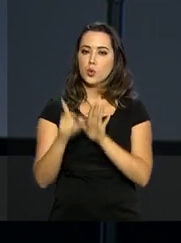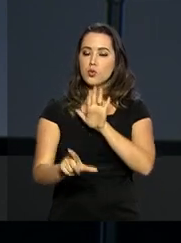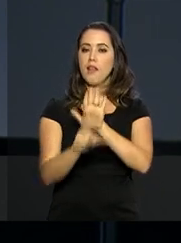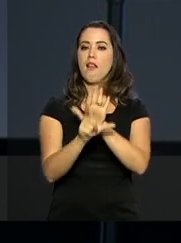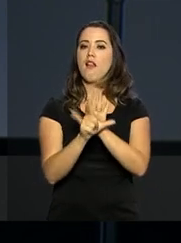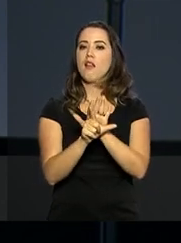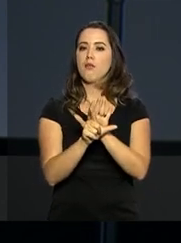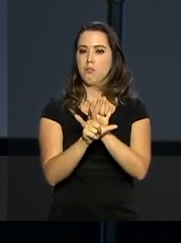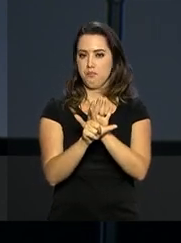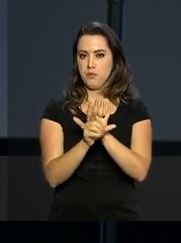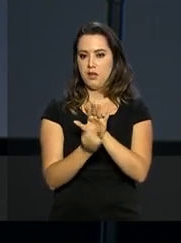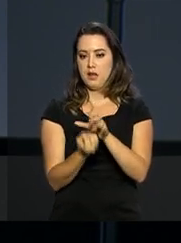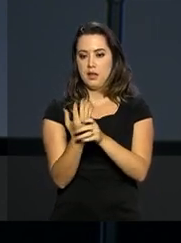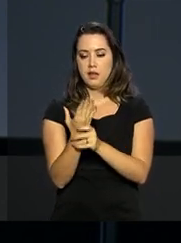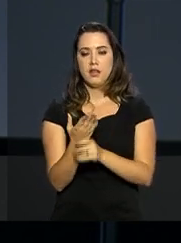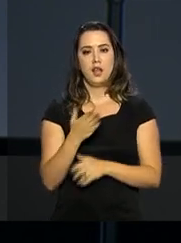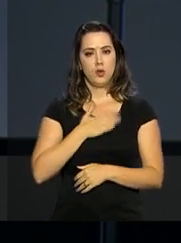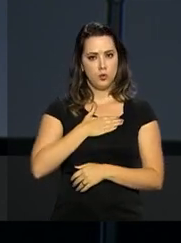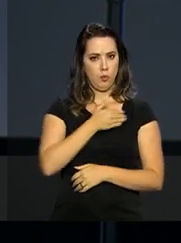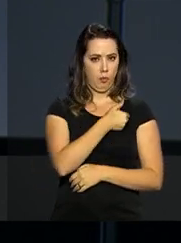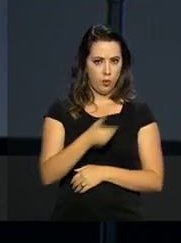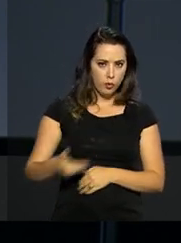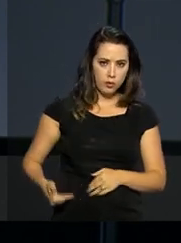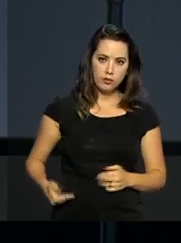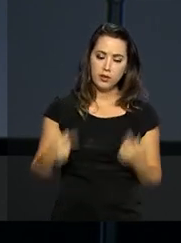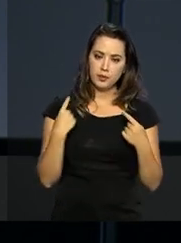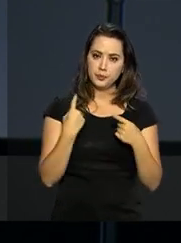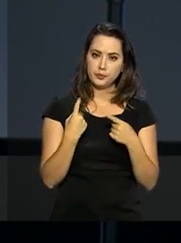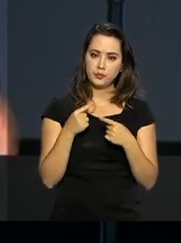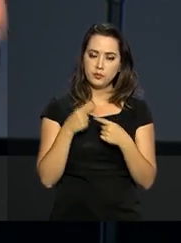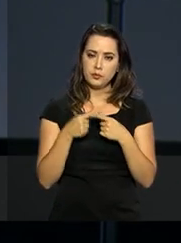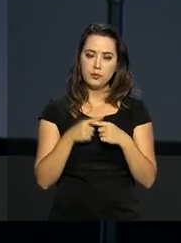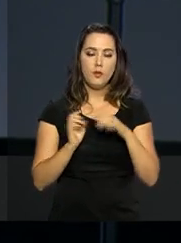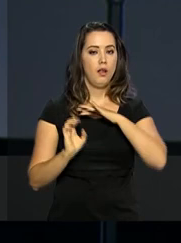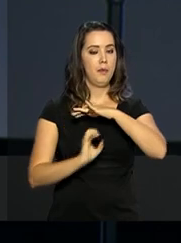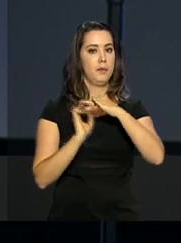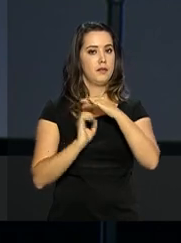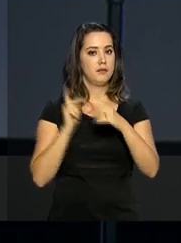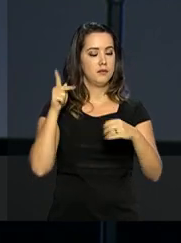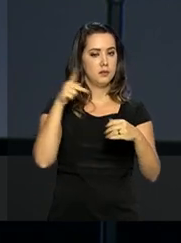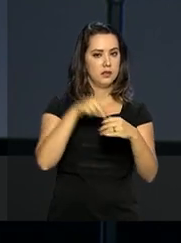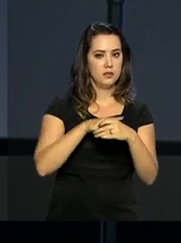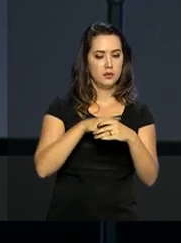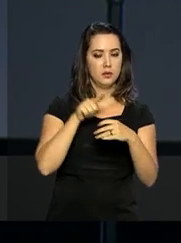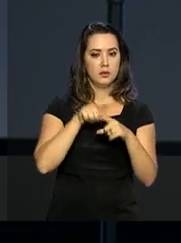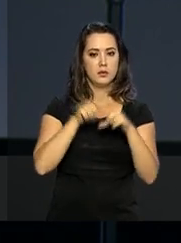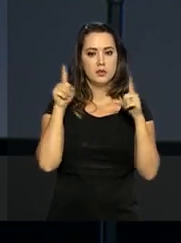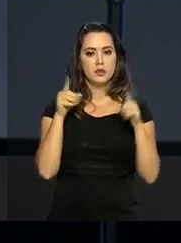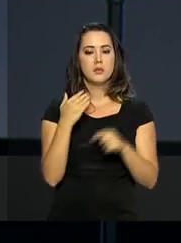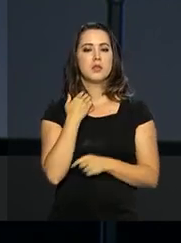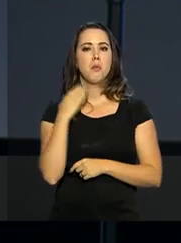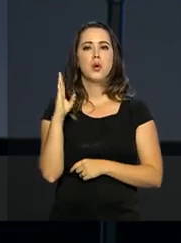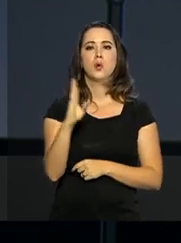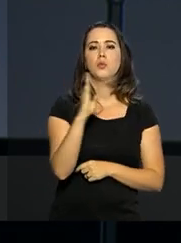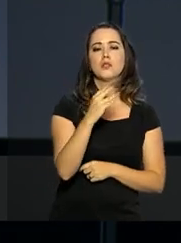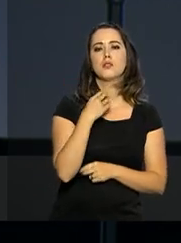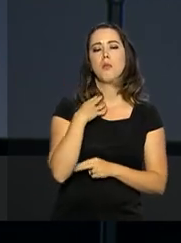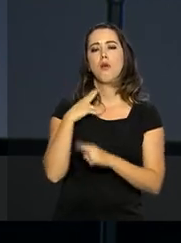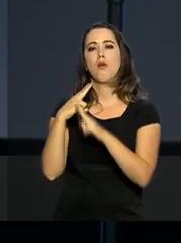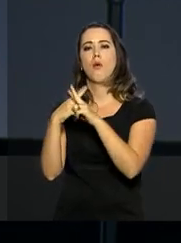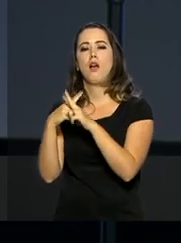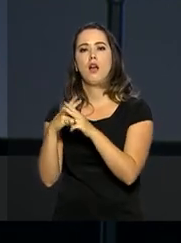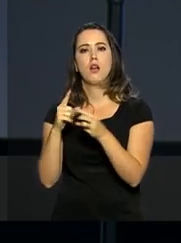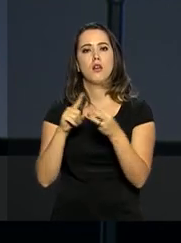estatais, produzida no meu governo, porque não só a Petrobras, não é? Mas o Banco do Brasil, Caixa Econômica